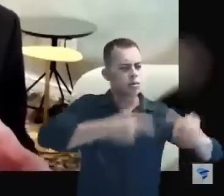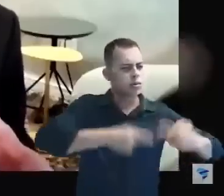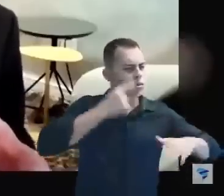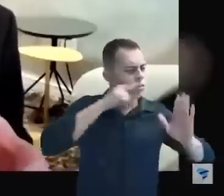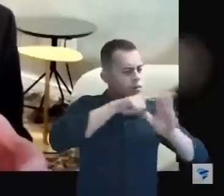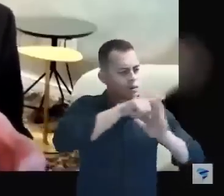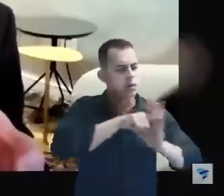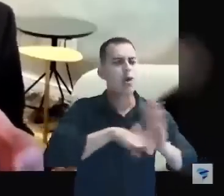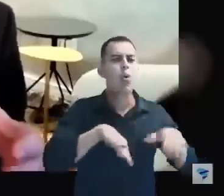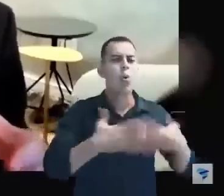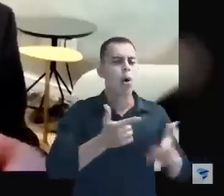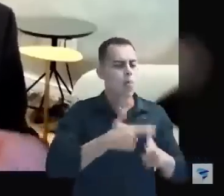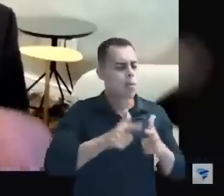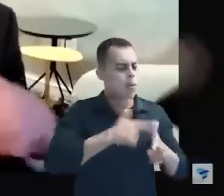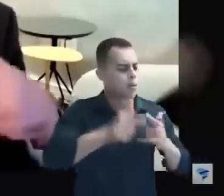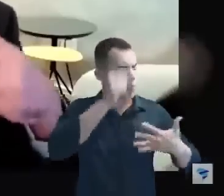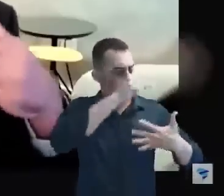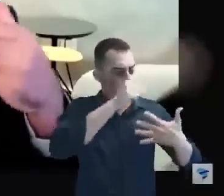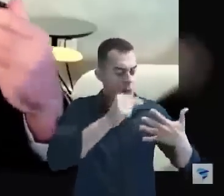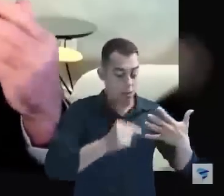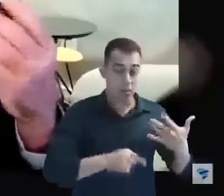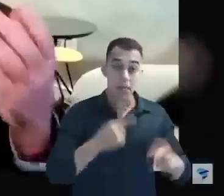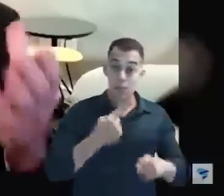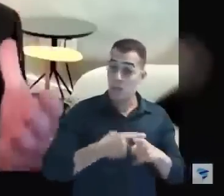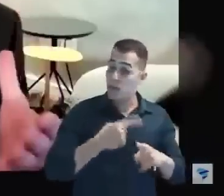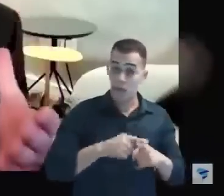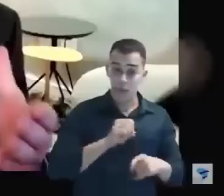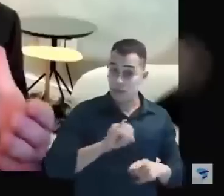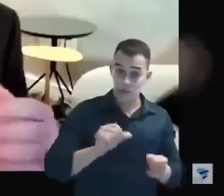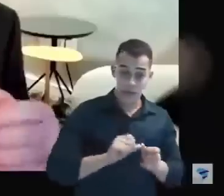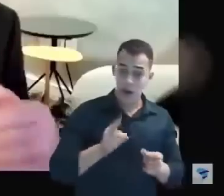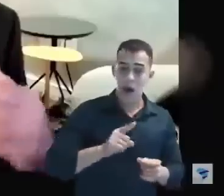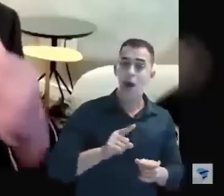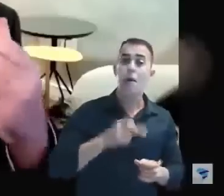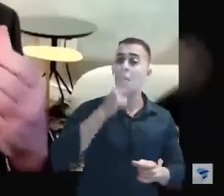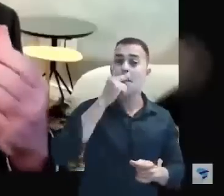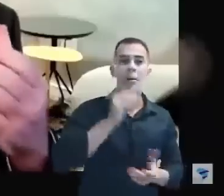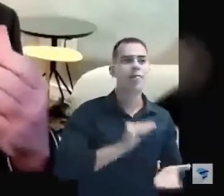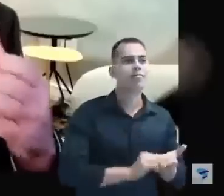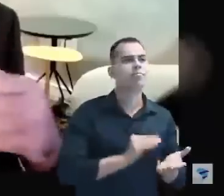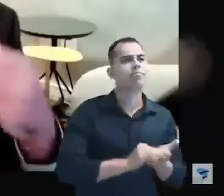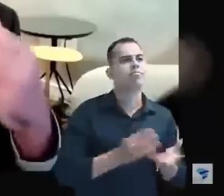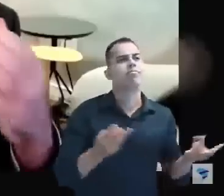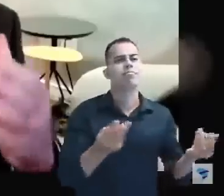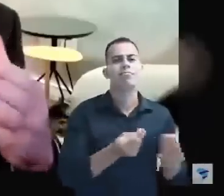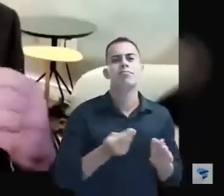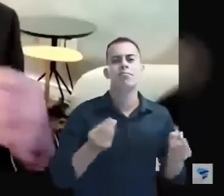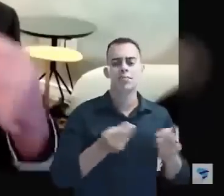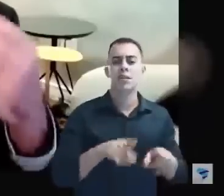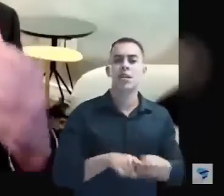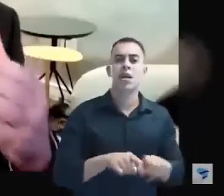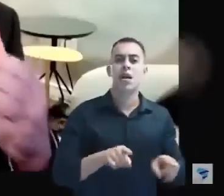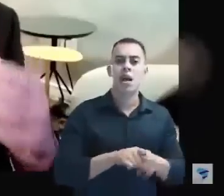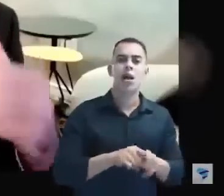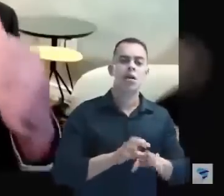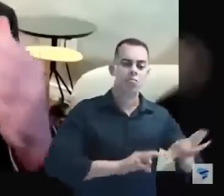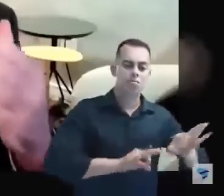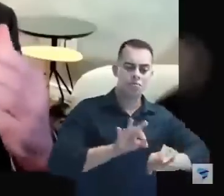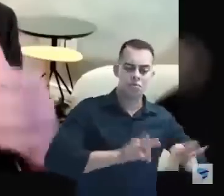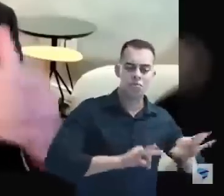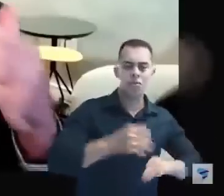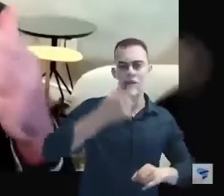dos problemas. Porque daí, senão sairá a terapêutica e as energias organizadas,